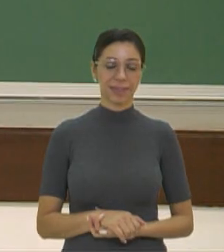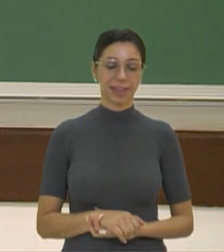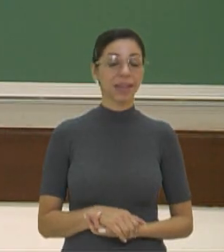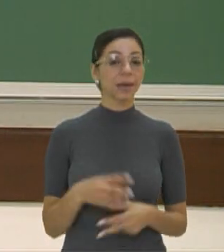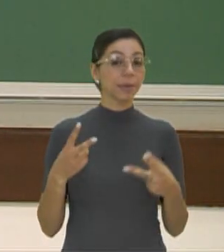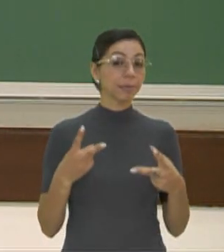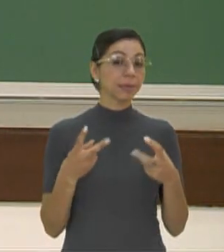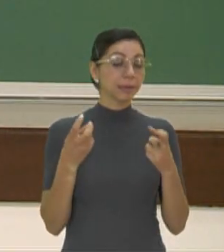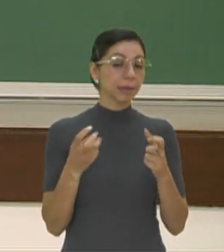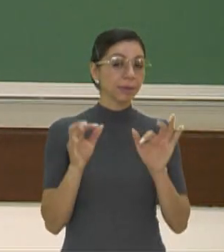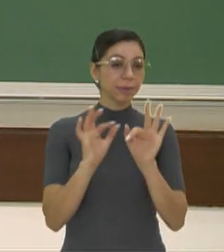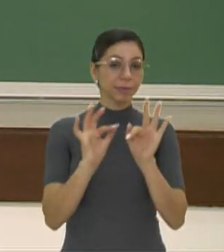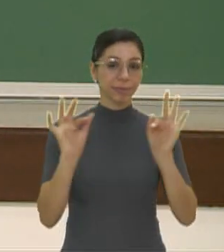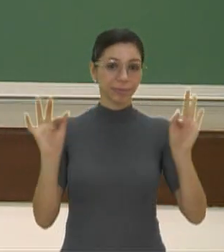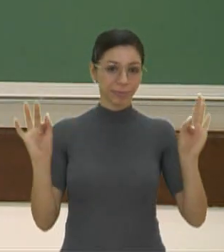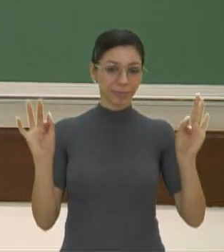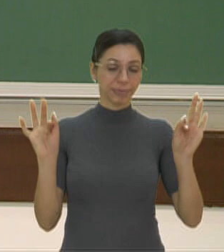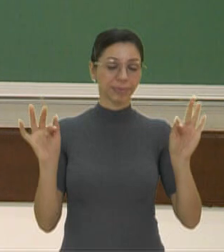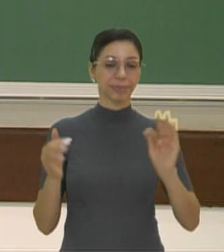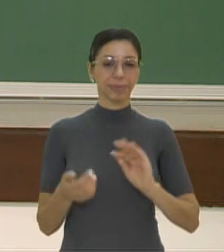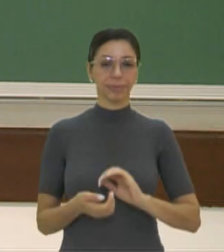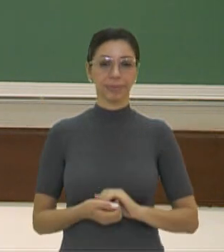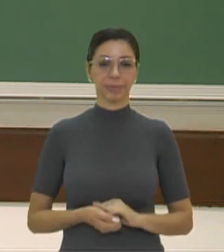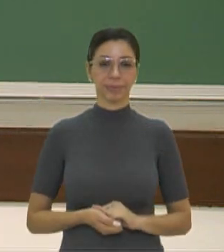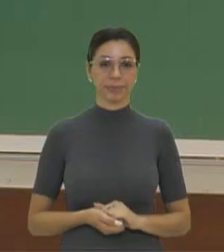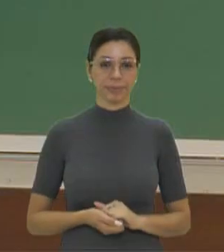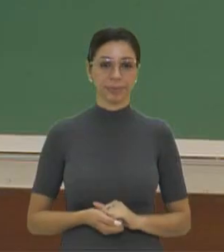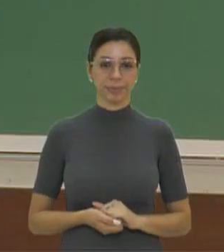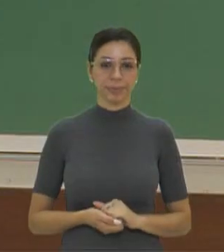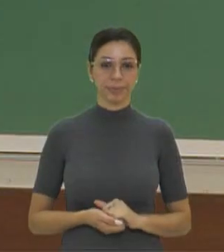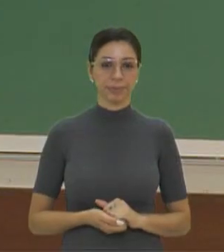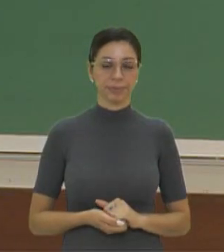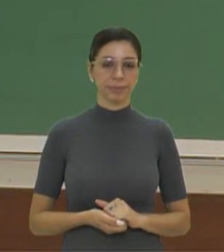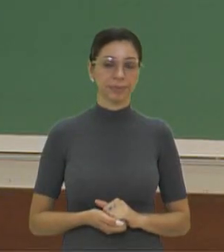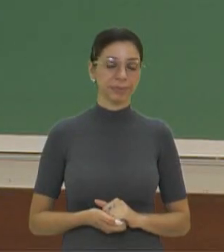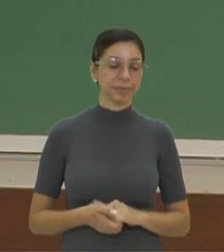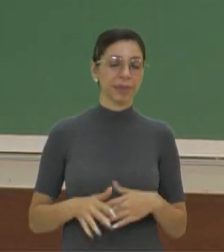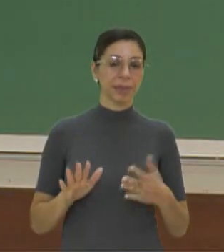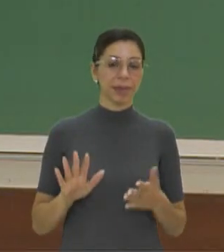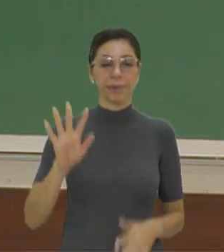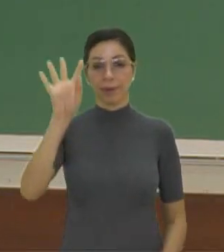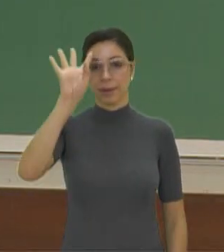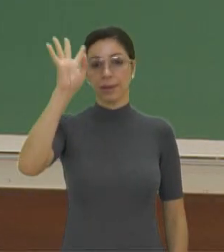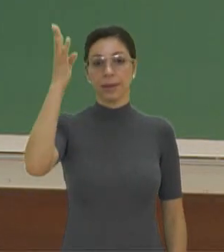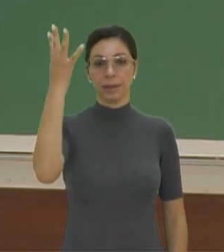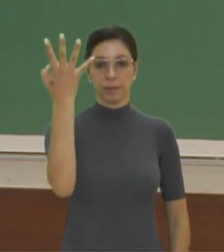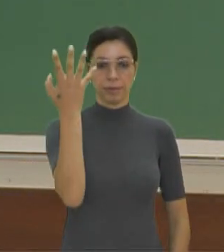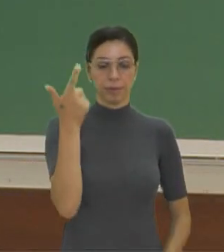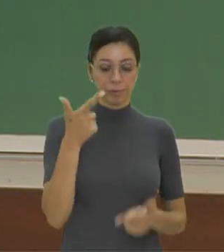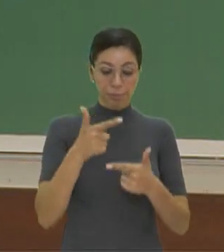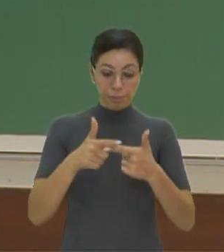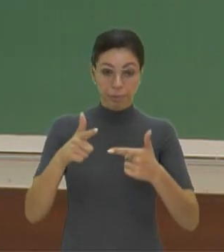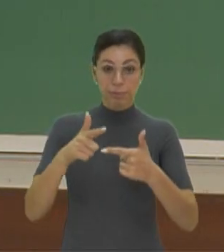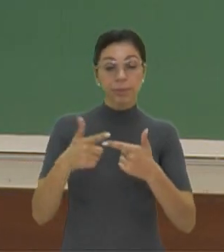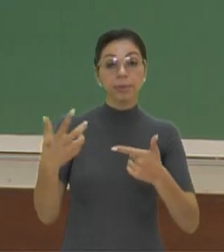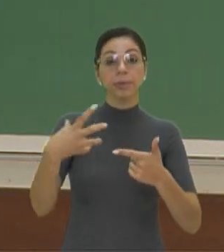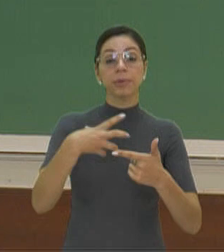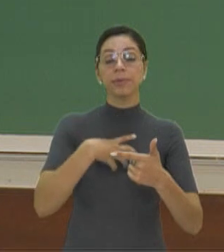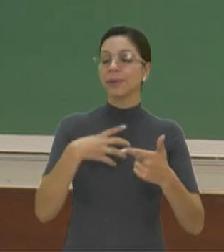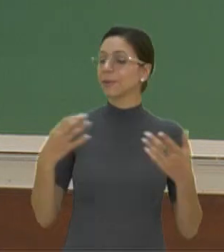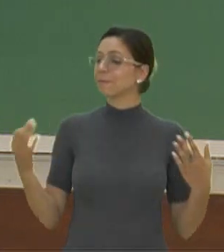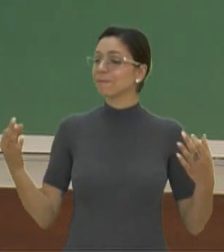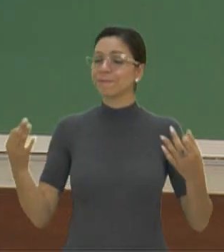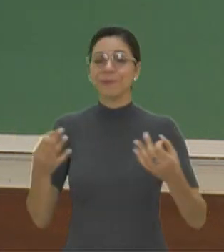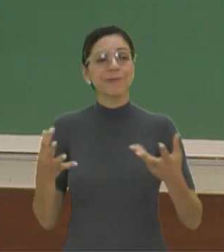Observem, pessoal, a nossa frase. He solved the problem in a brilliant way. Ele resolveu o problema de uma forma ou de um modo